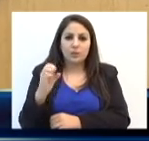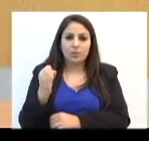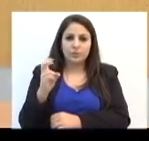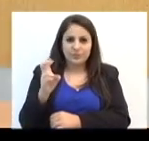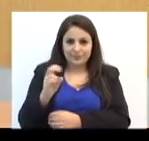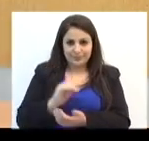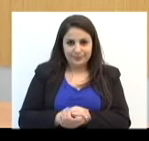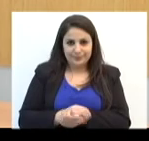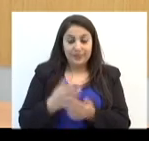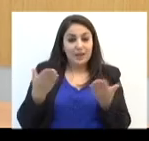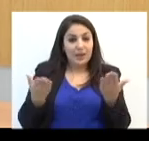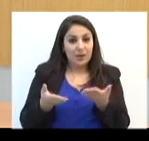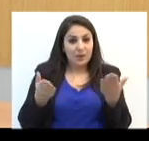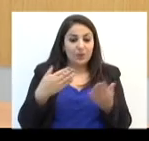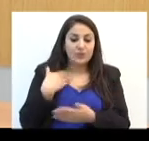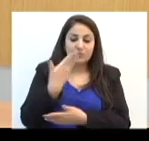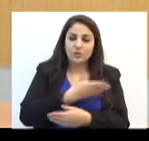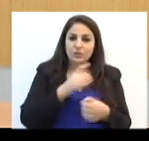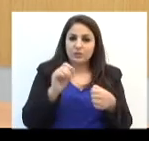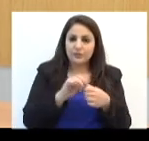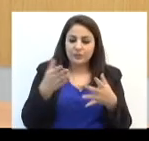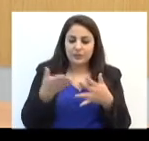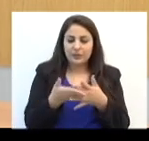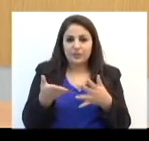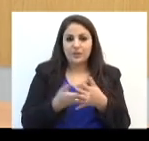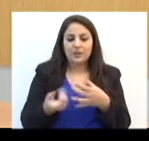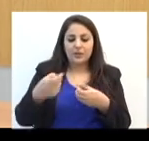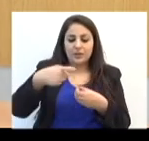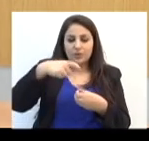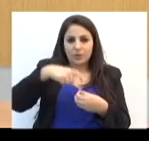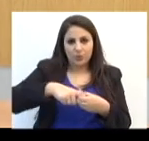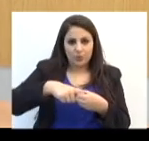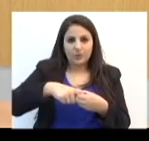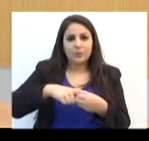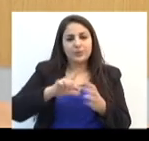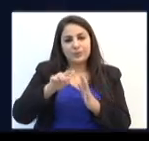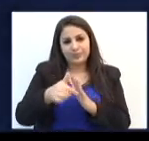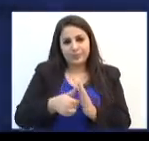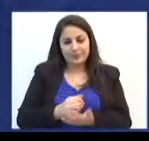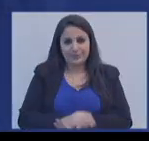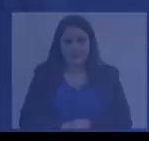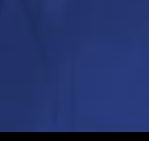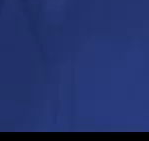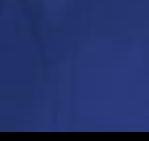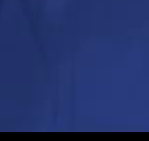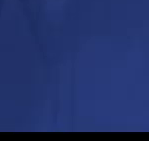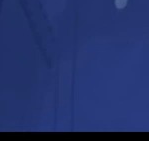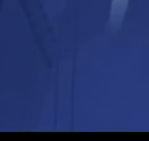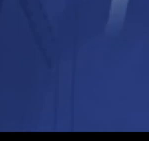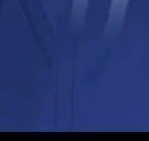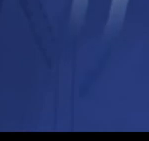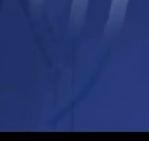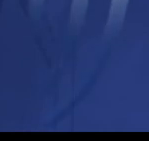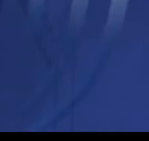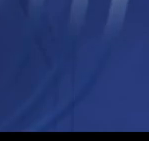3311-2485. E agora a gente faz o intervalo e retorna em seguida.